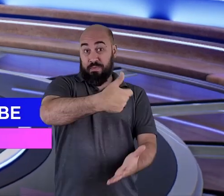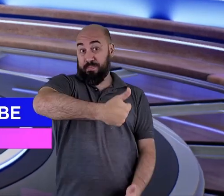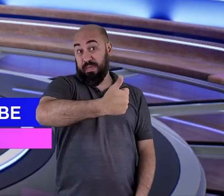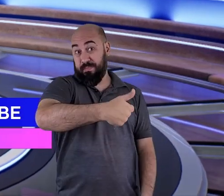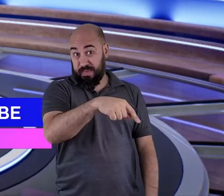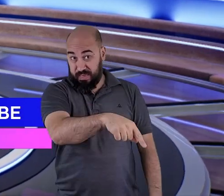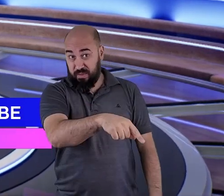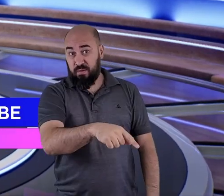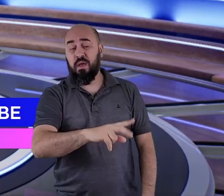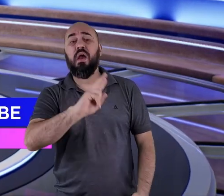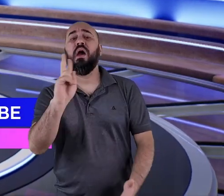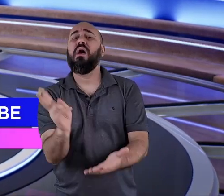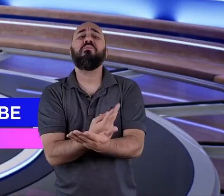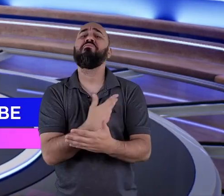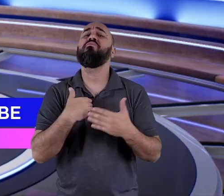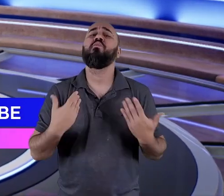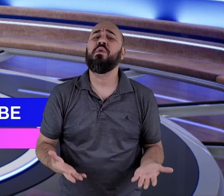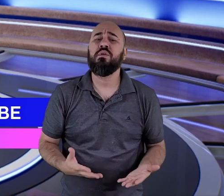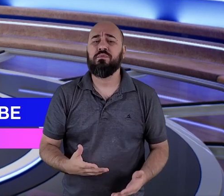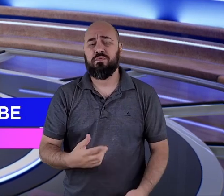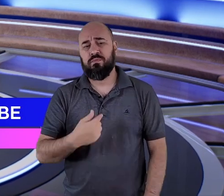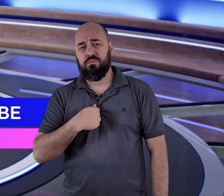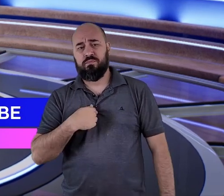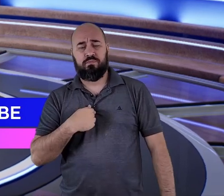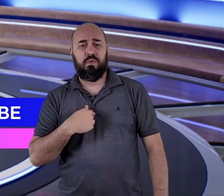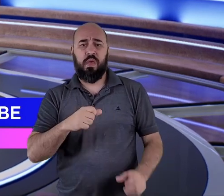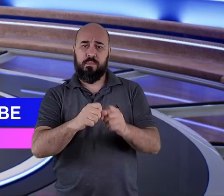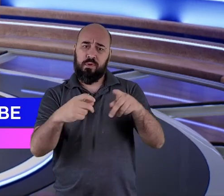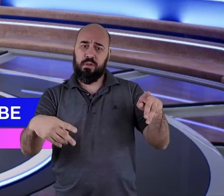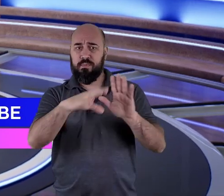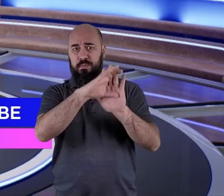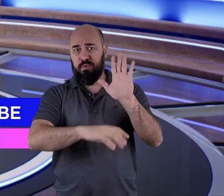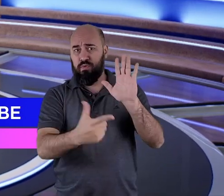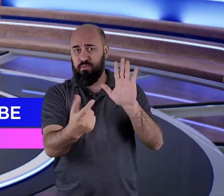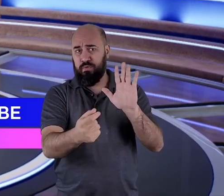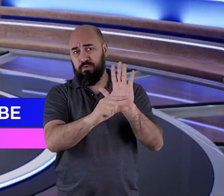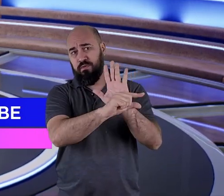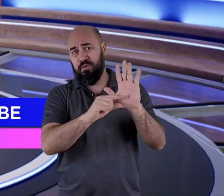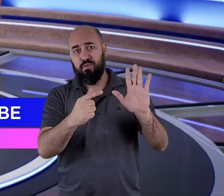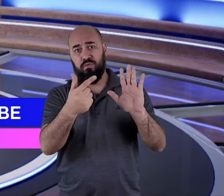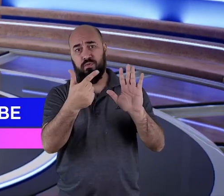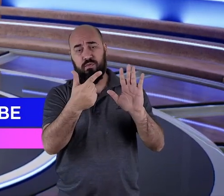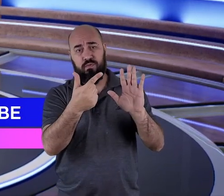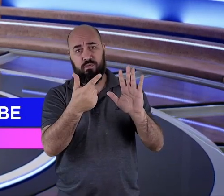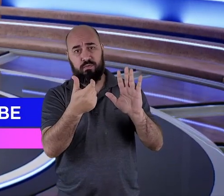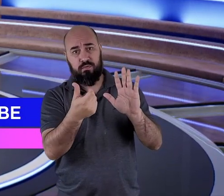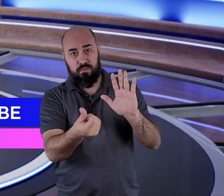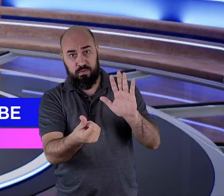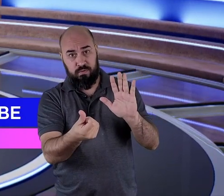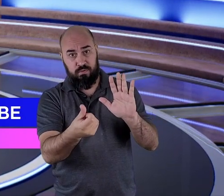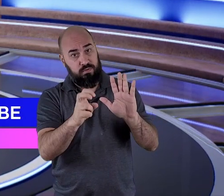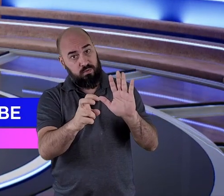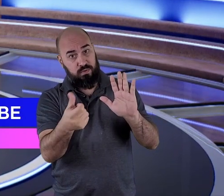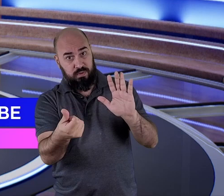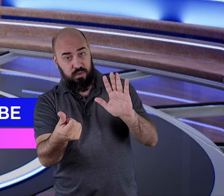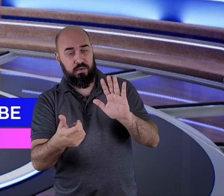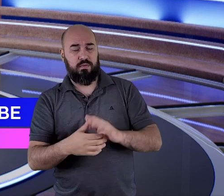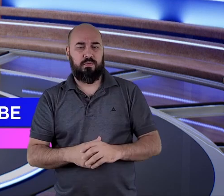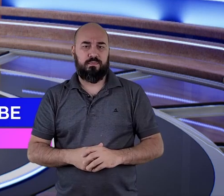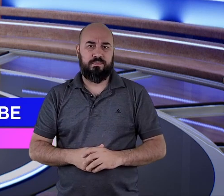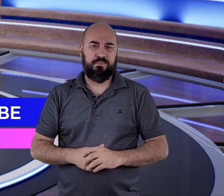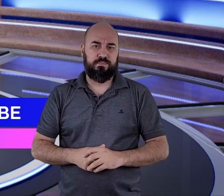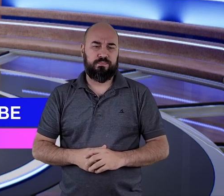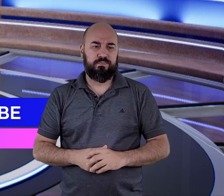Apocalipse capítulo 20, versos 5 e 6, apenas os salvos ressuscitarão. Diz a Bíblia assim, olha,